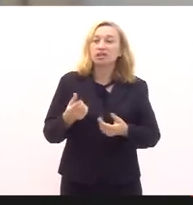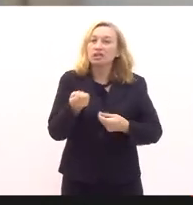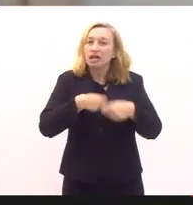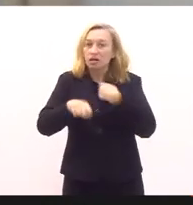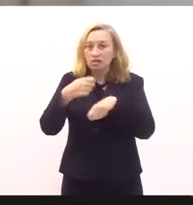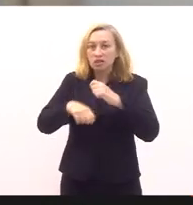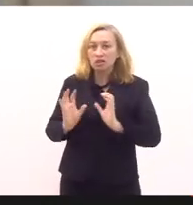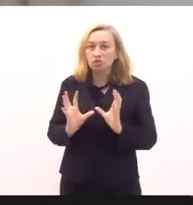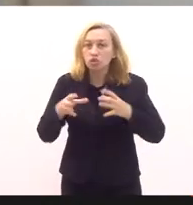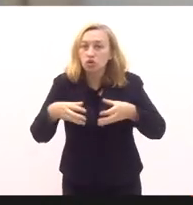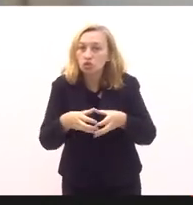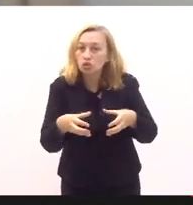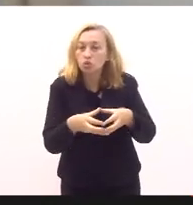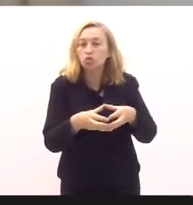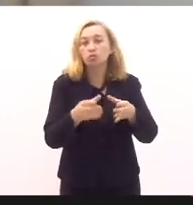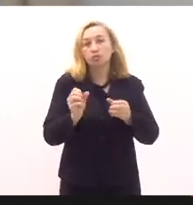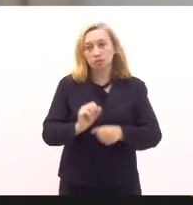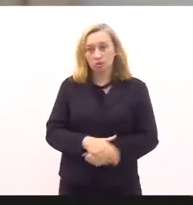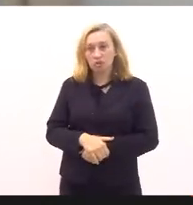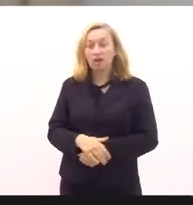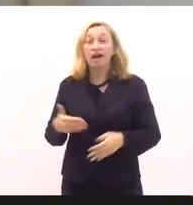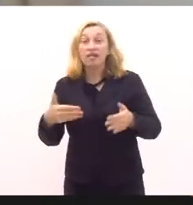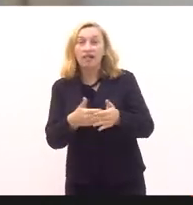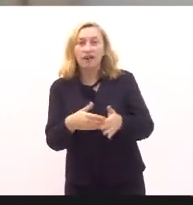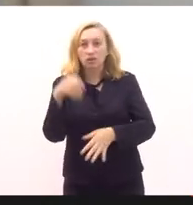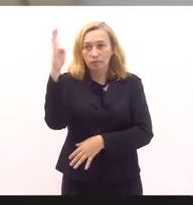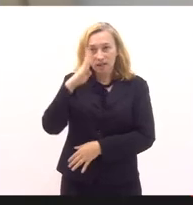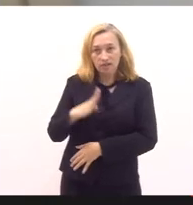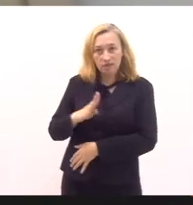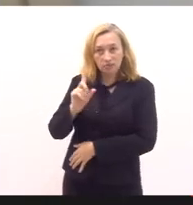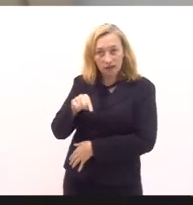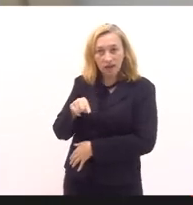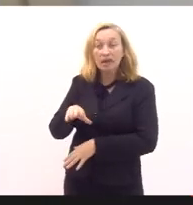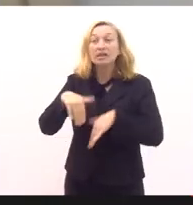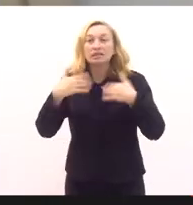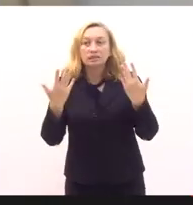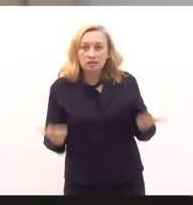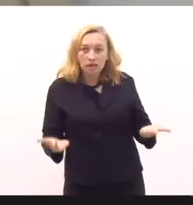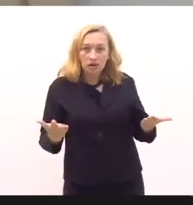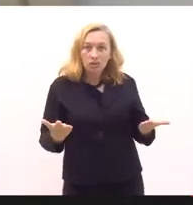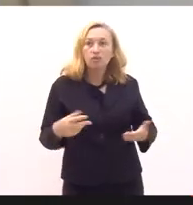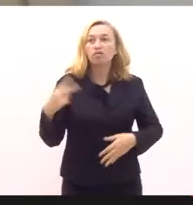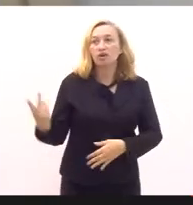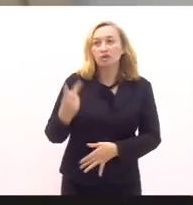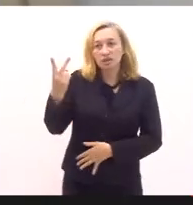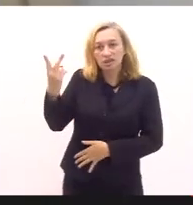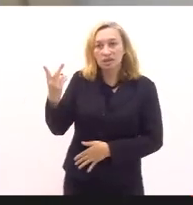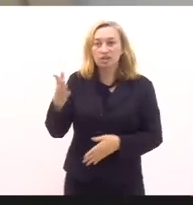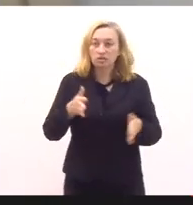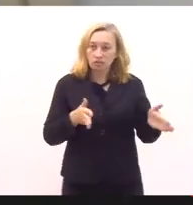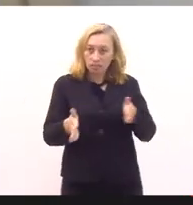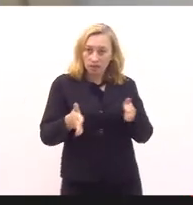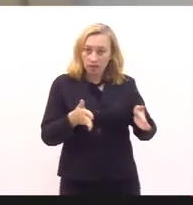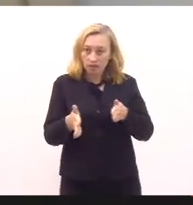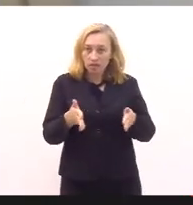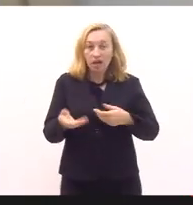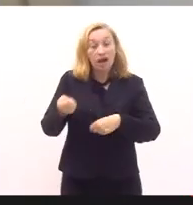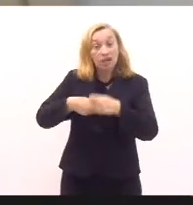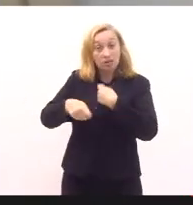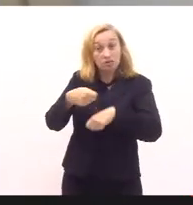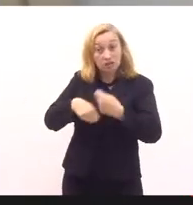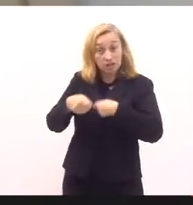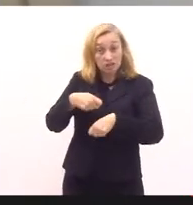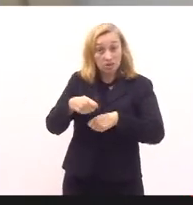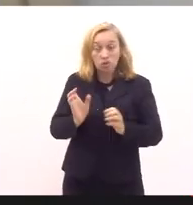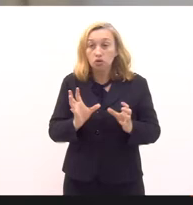negociações coletivas até no Brasil mesmo, né? Então, ela foi valorizada durante esse período, as negociações